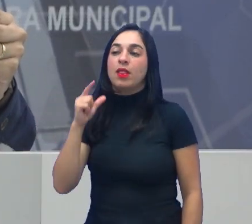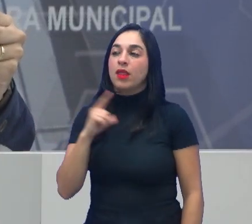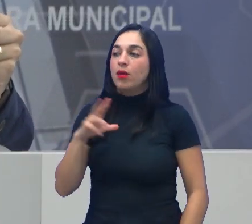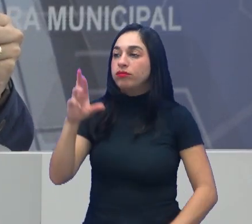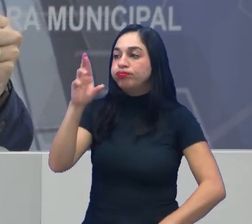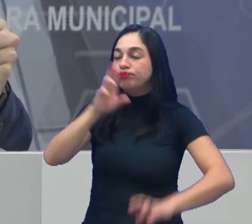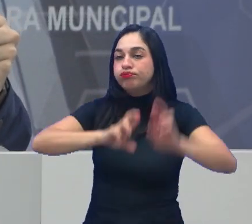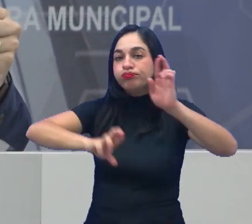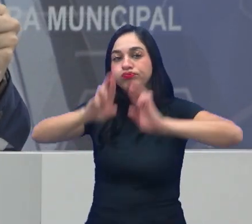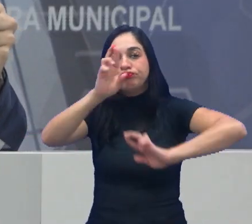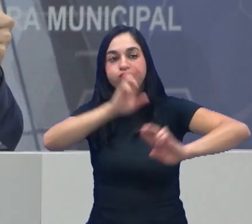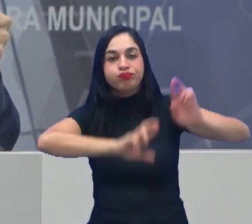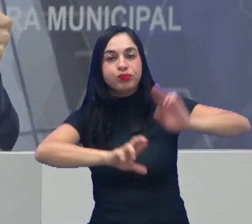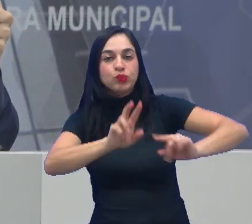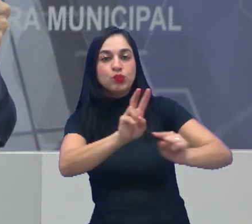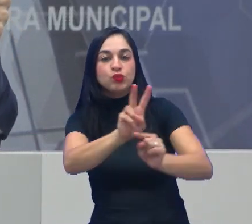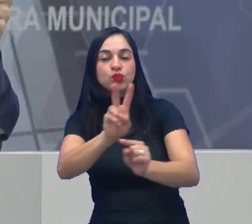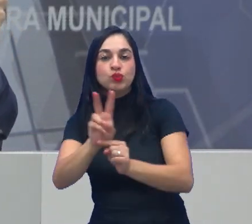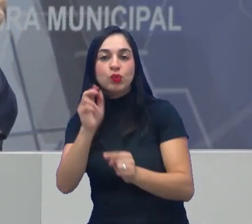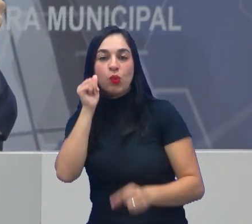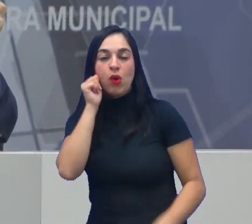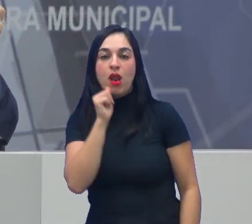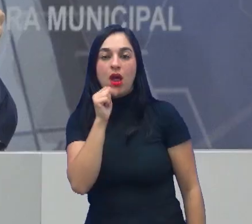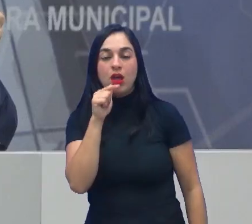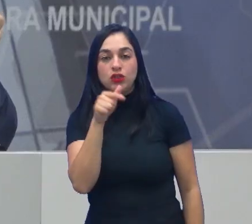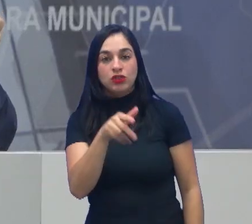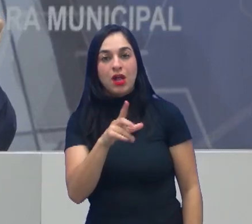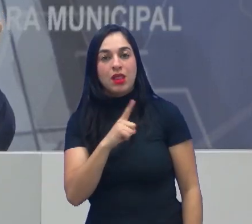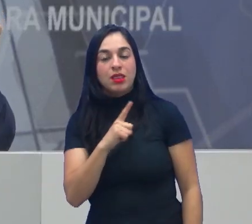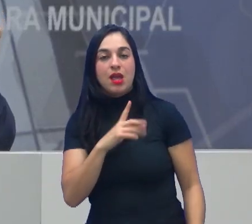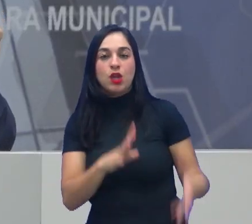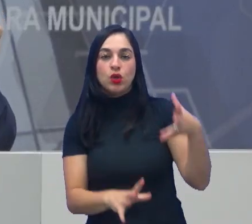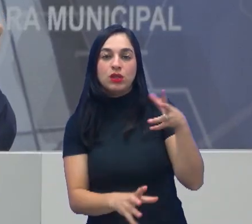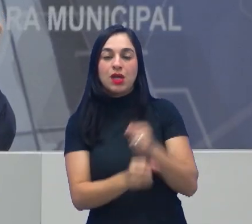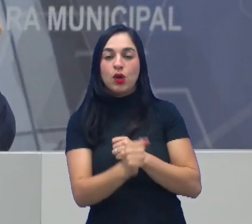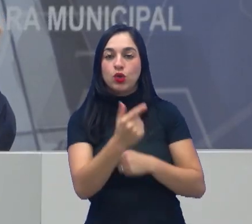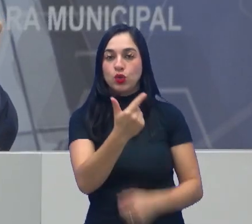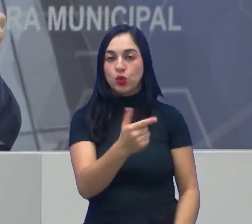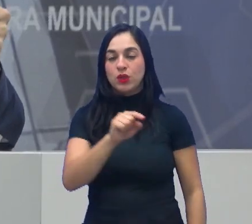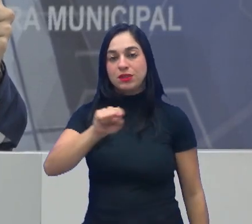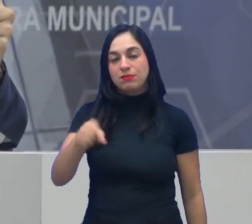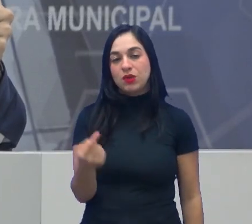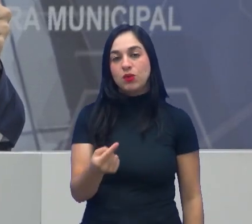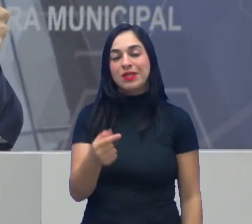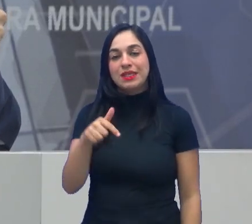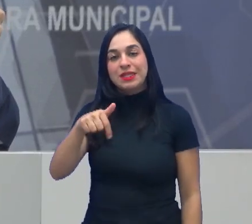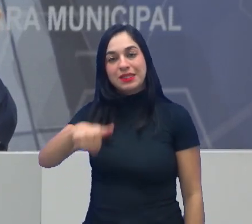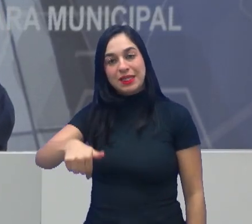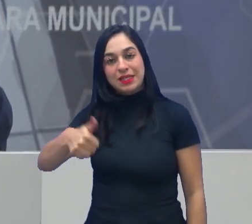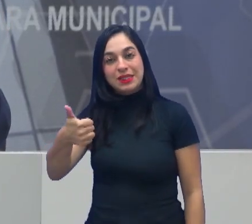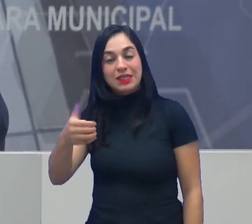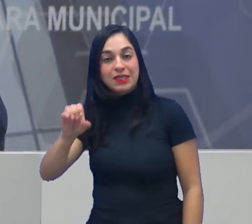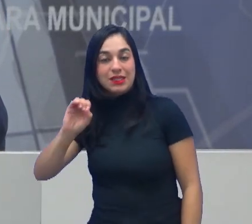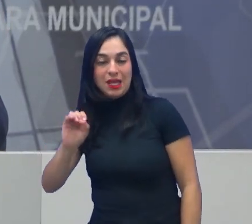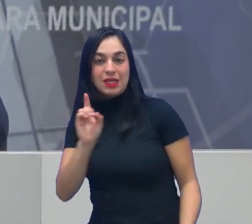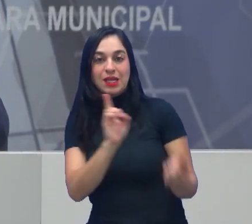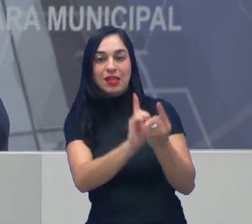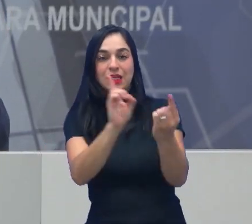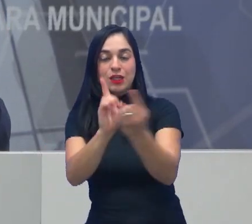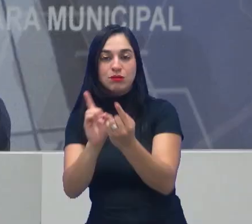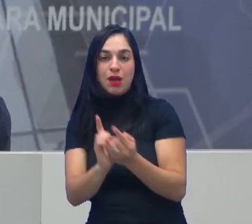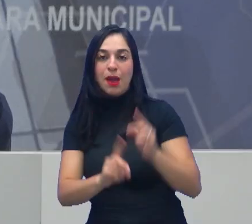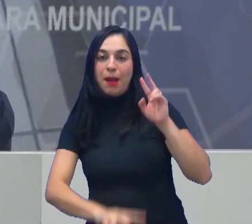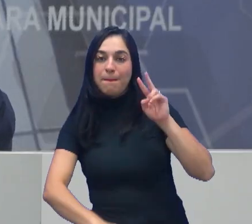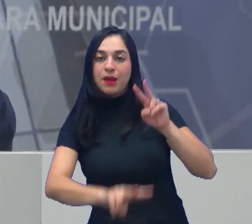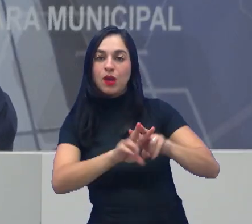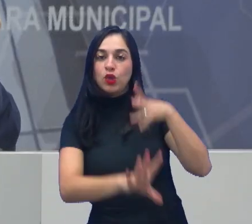das mulheres. A patrulha já realizou 2.710 atendimentos e prendeu 111